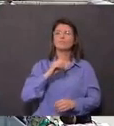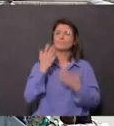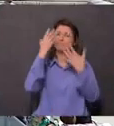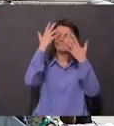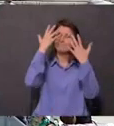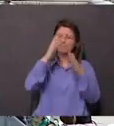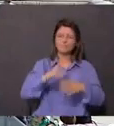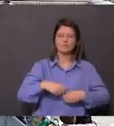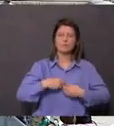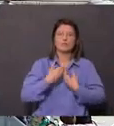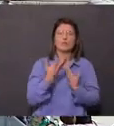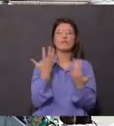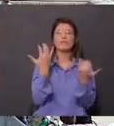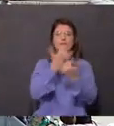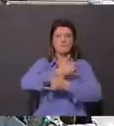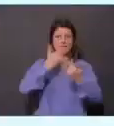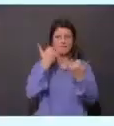com alegria.